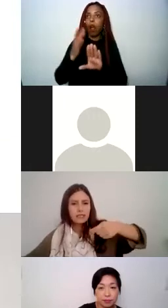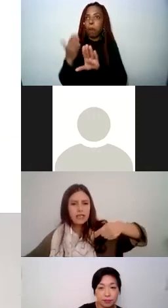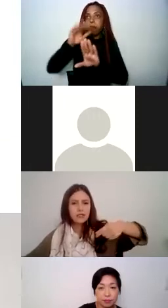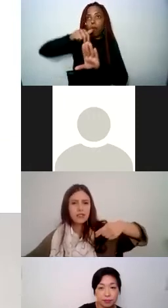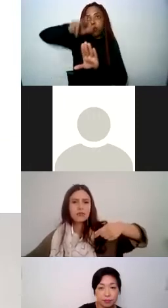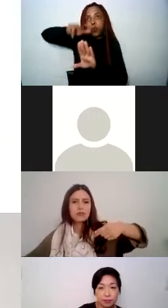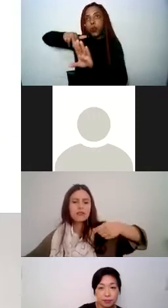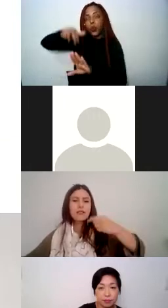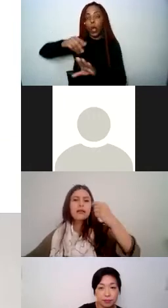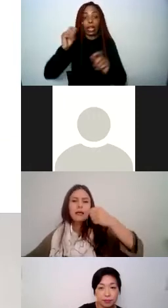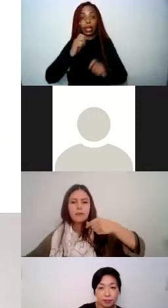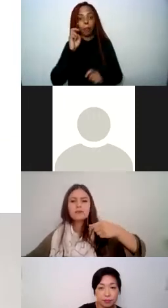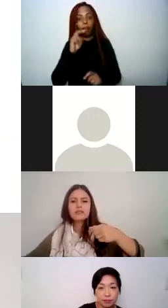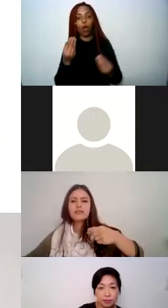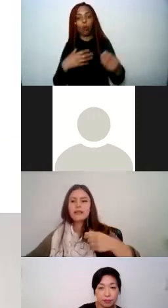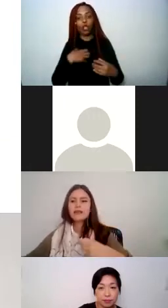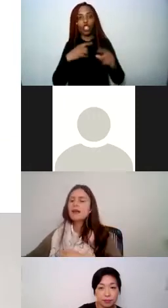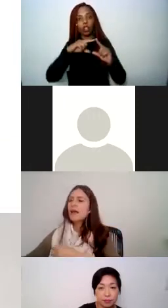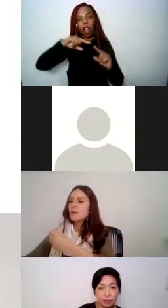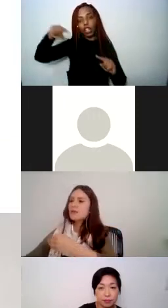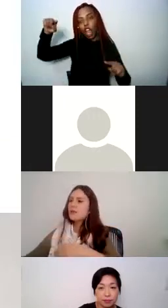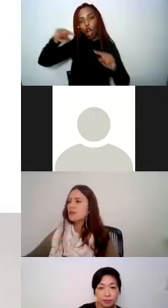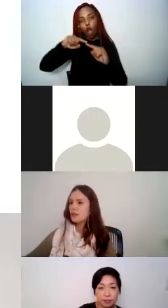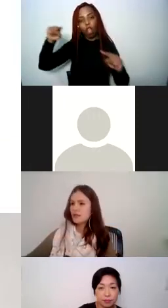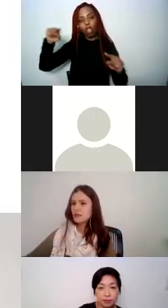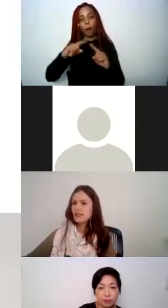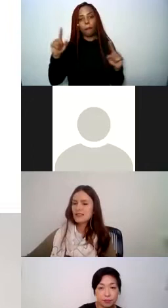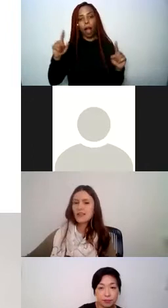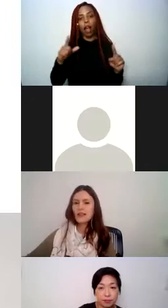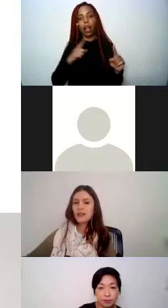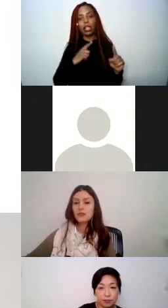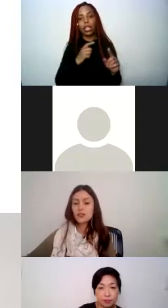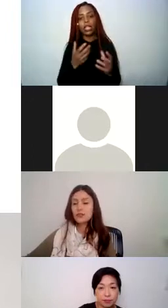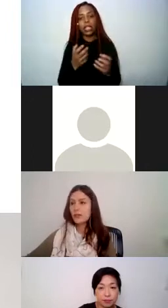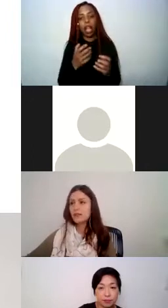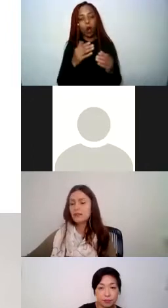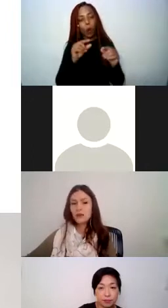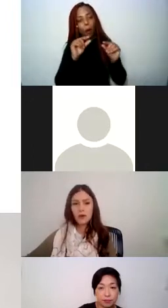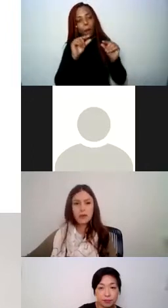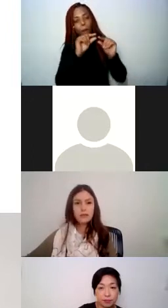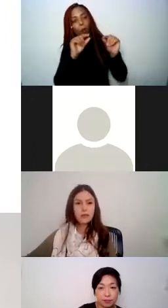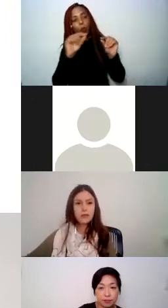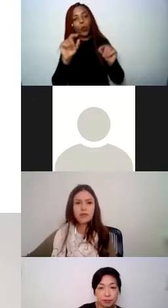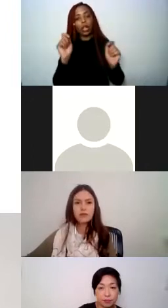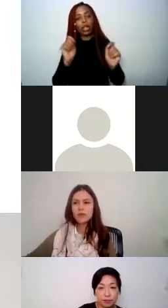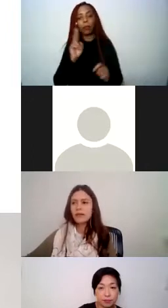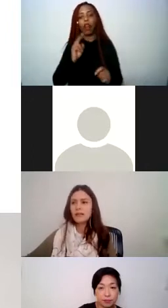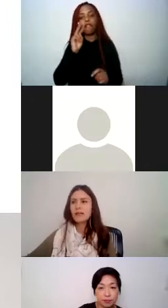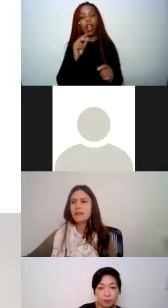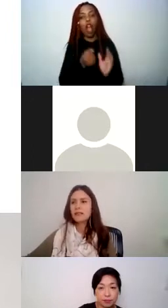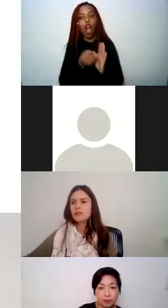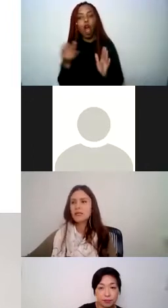diagonalidade que ele usa na ponta seca é possível ver todas as cores que ele utilizou para isso é uma obra também muito